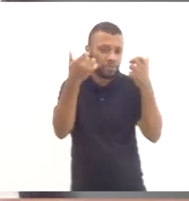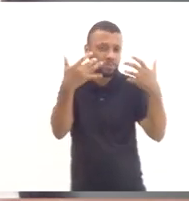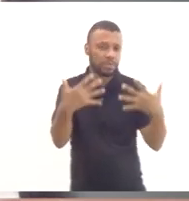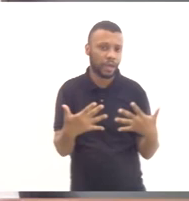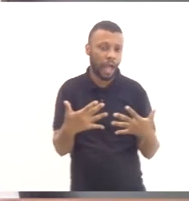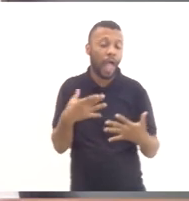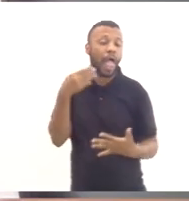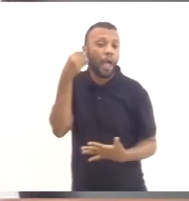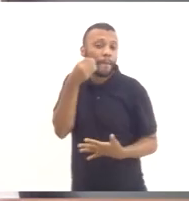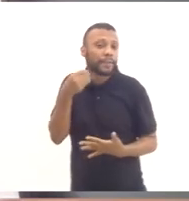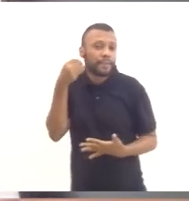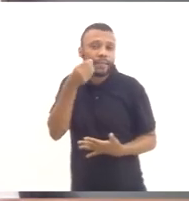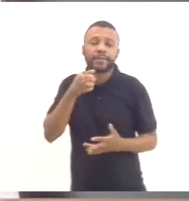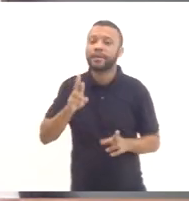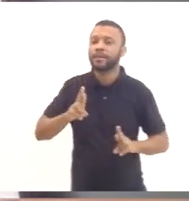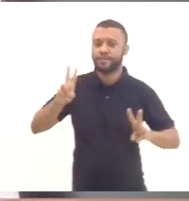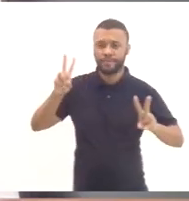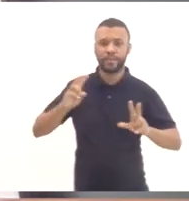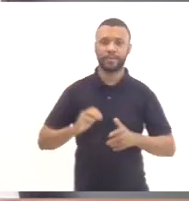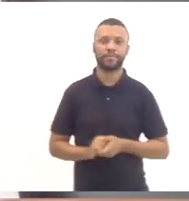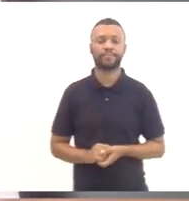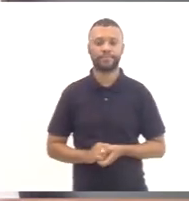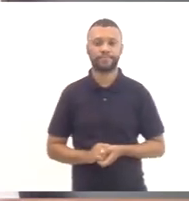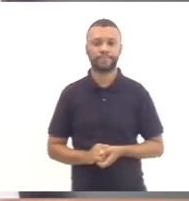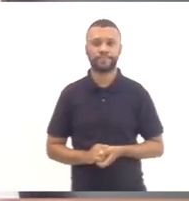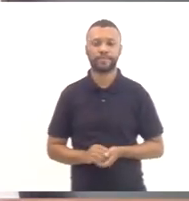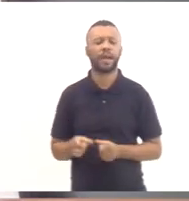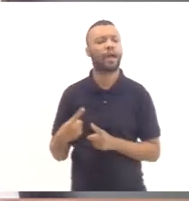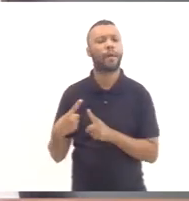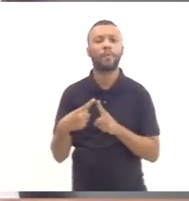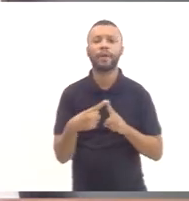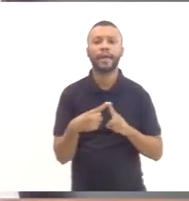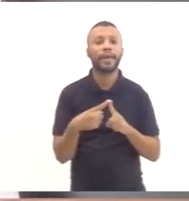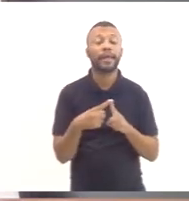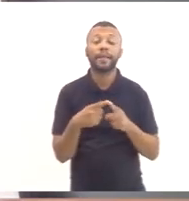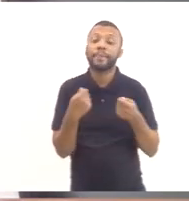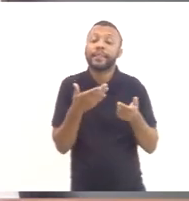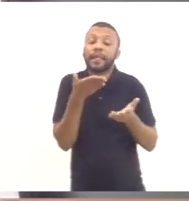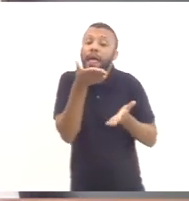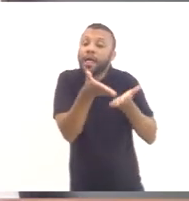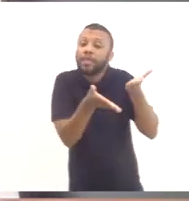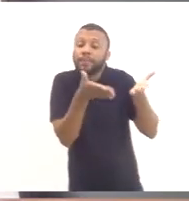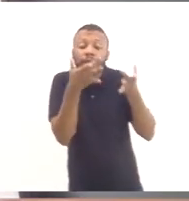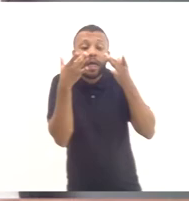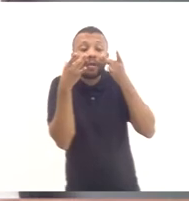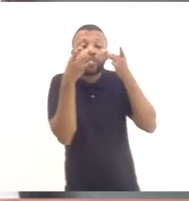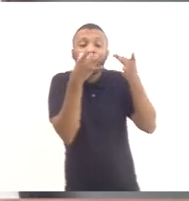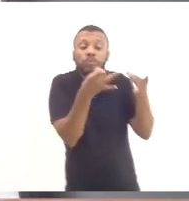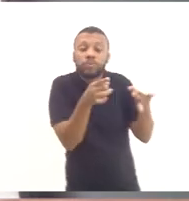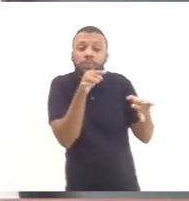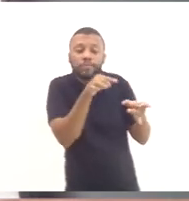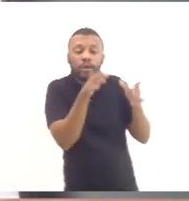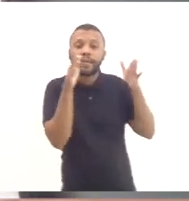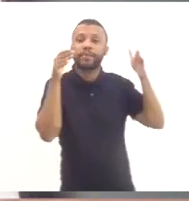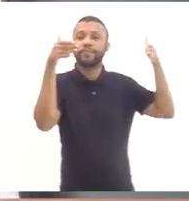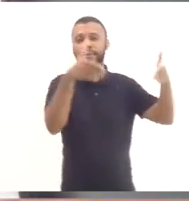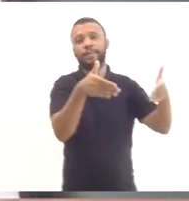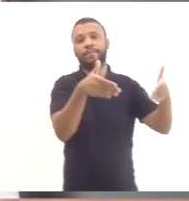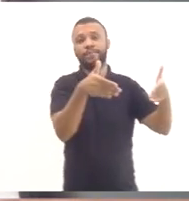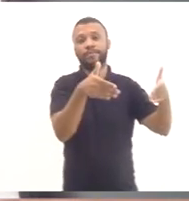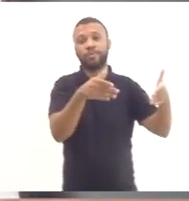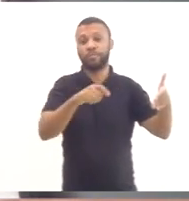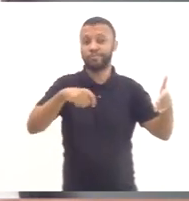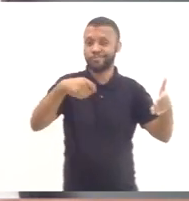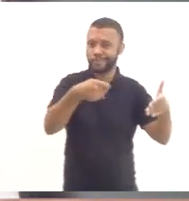forma é uma experiência diferente porque porque ele requer cuidados né diferenciados Eu acho que o termo